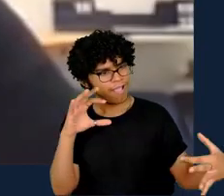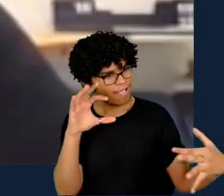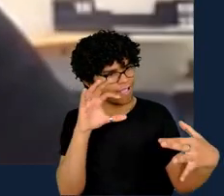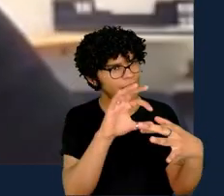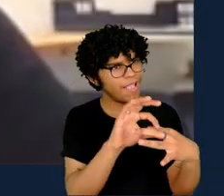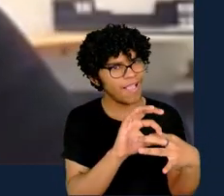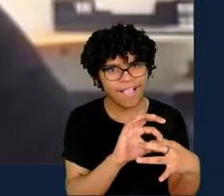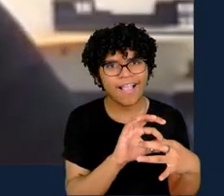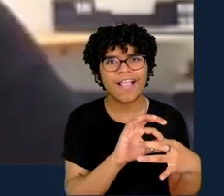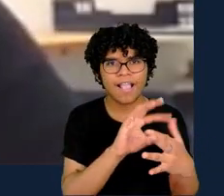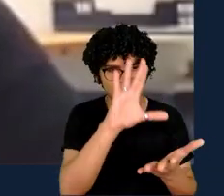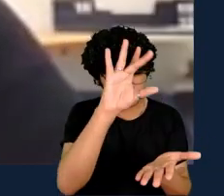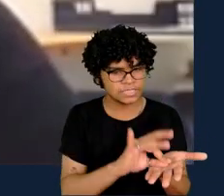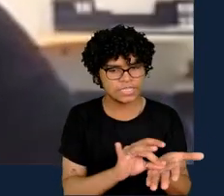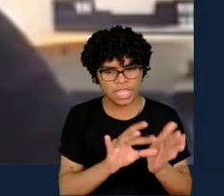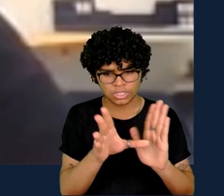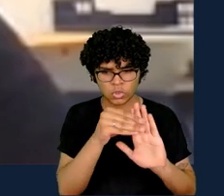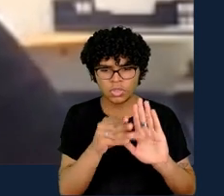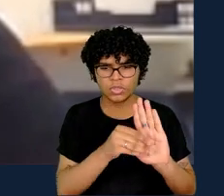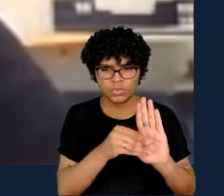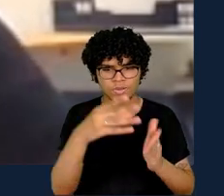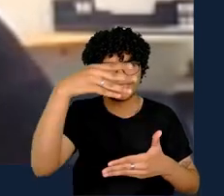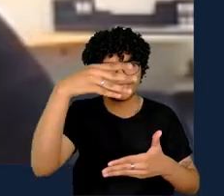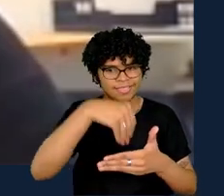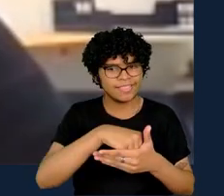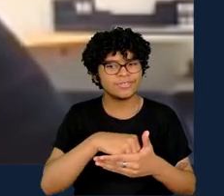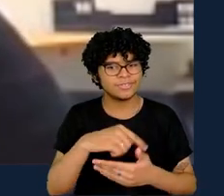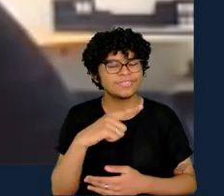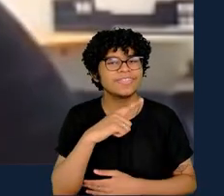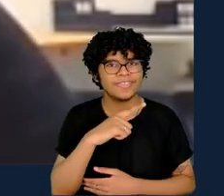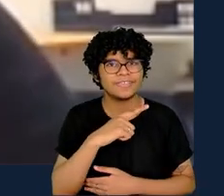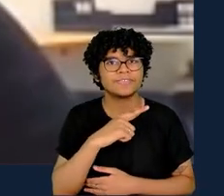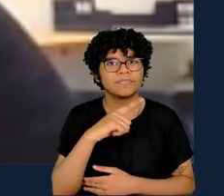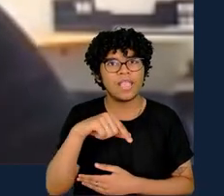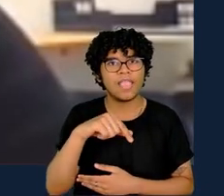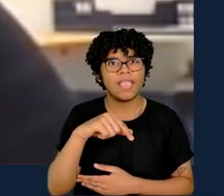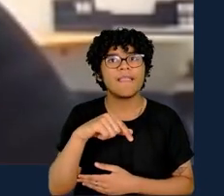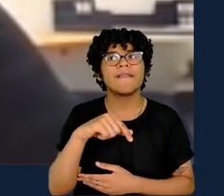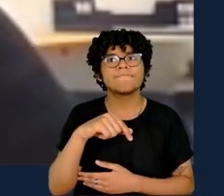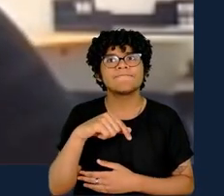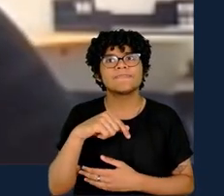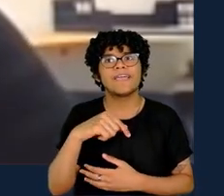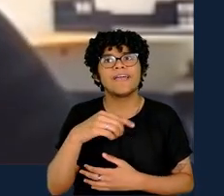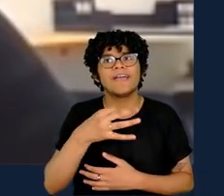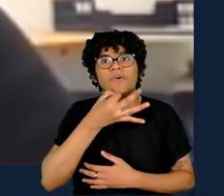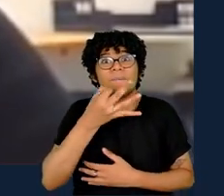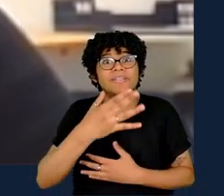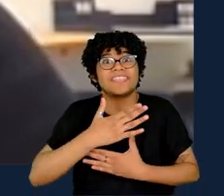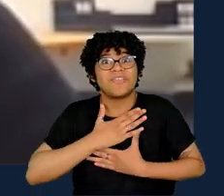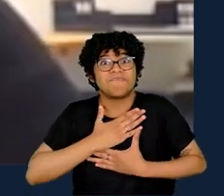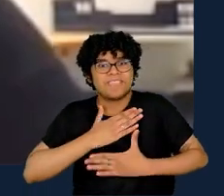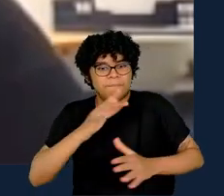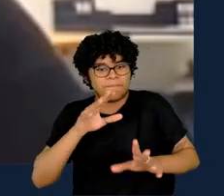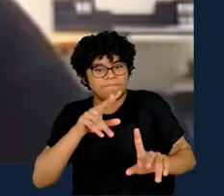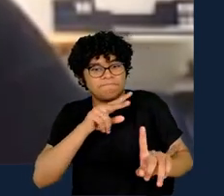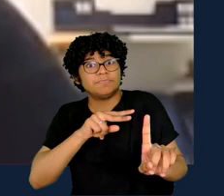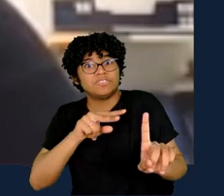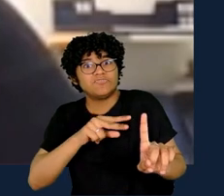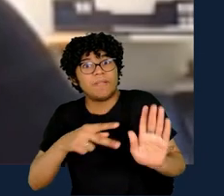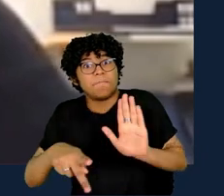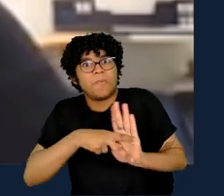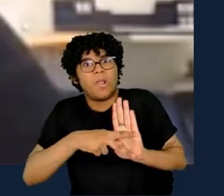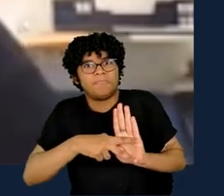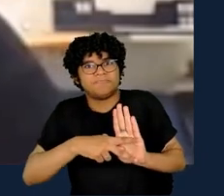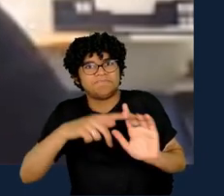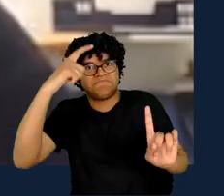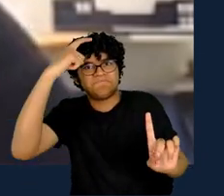que os dados contêm, e tirar uma conclusão pessoal dessa visualização. Não é só a